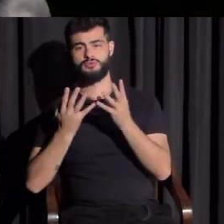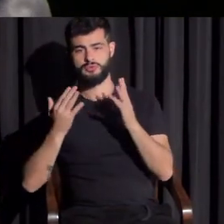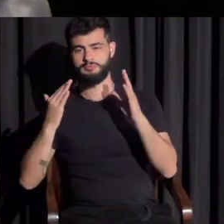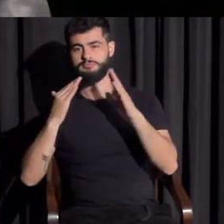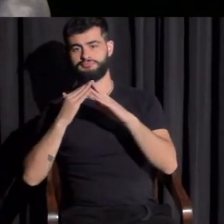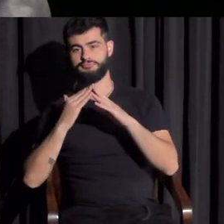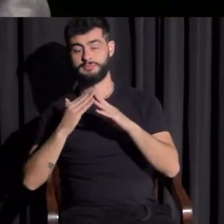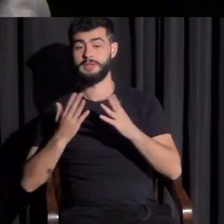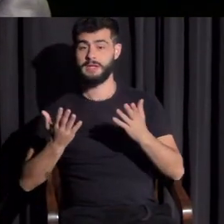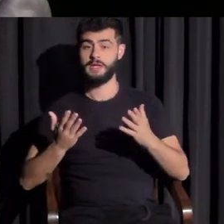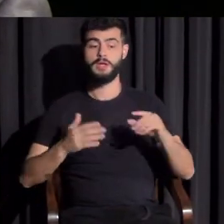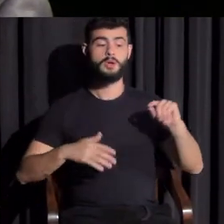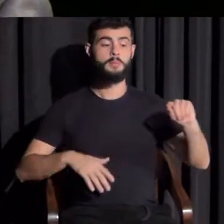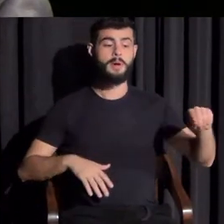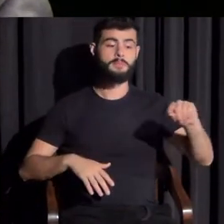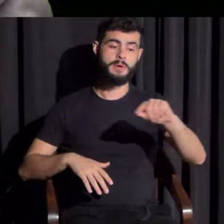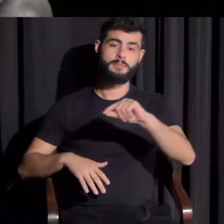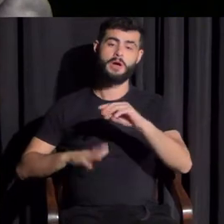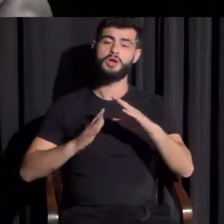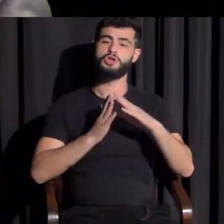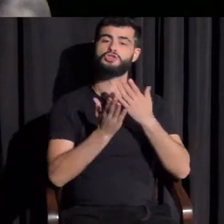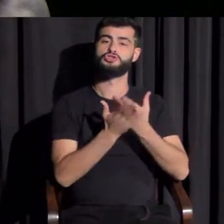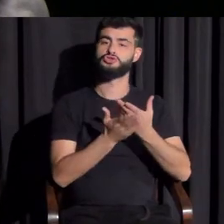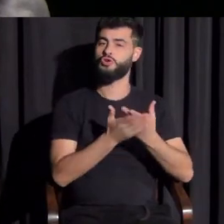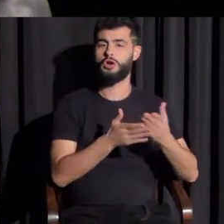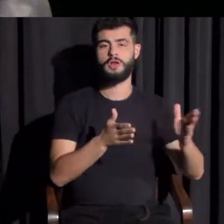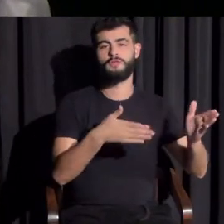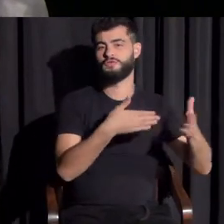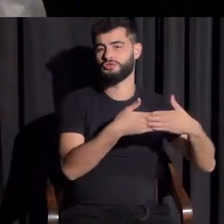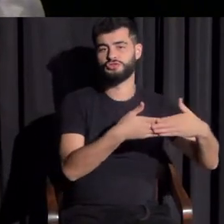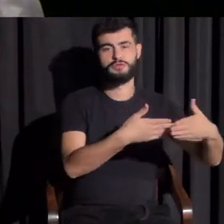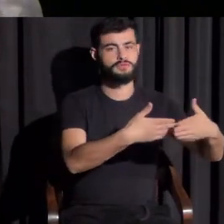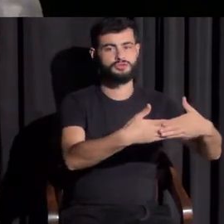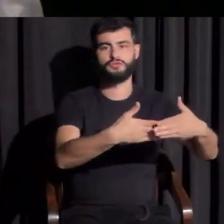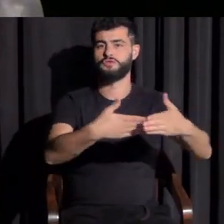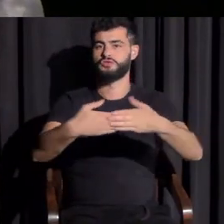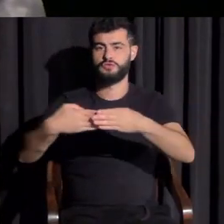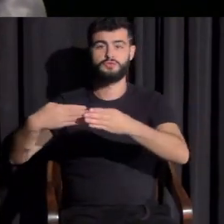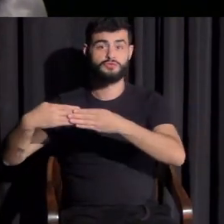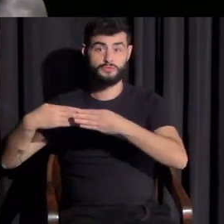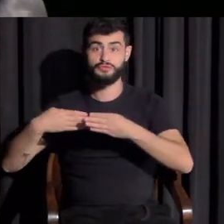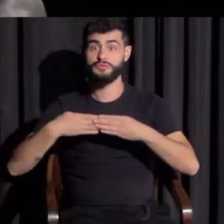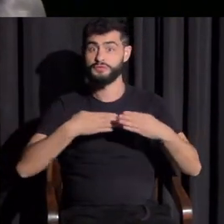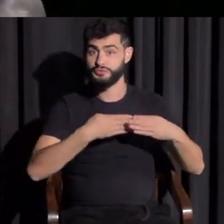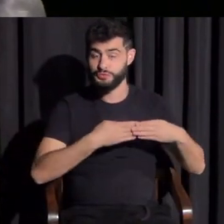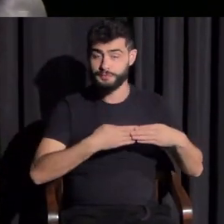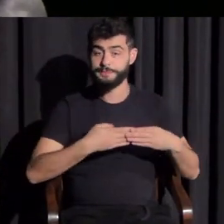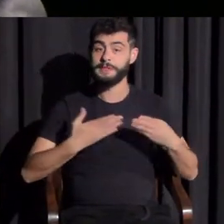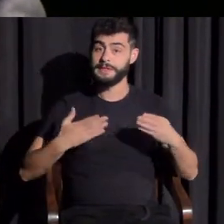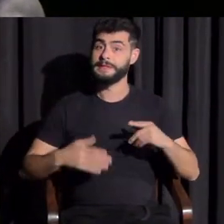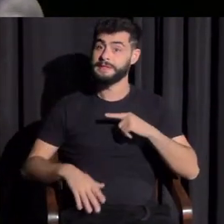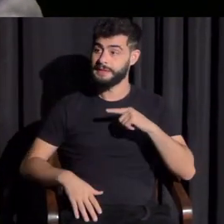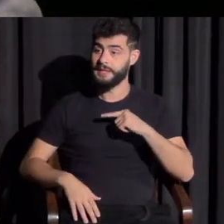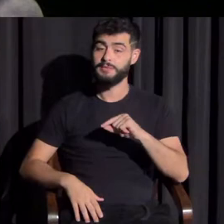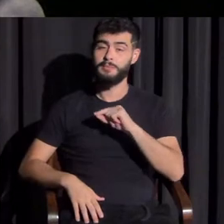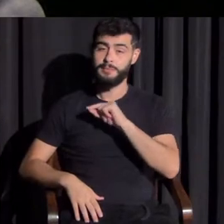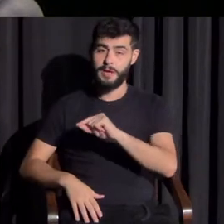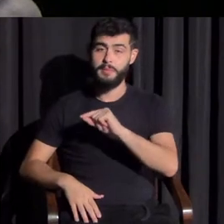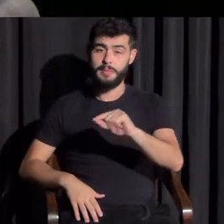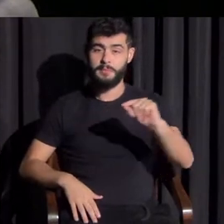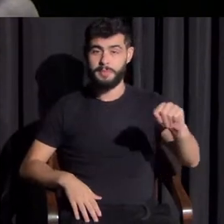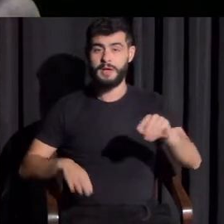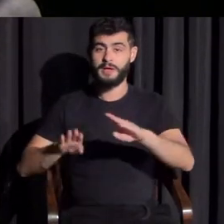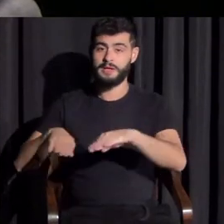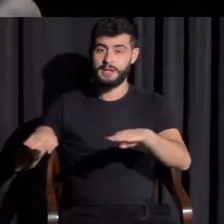precisaram ser fechadas durante um tempo, né? E muitas dessas crianças também ficaram em casa com os